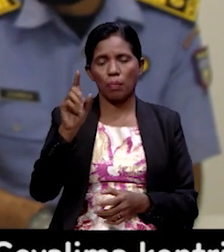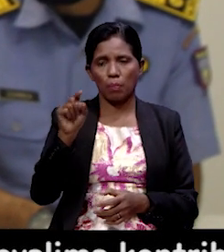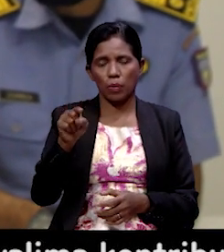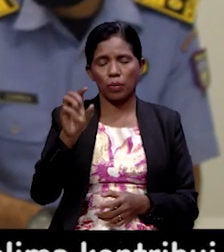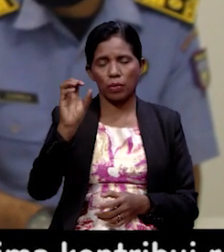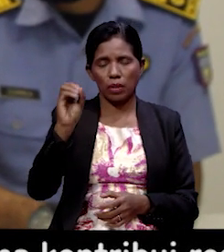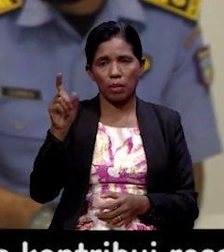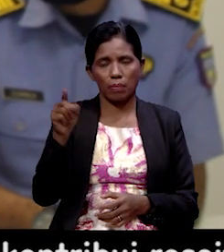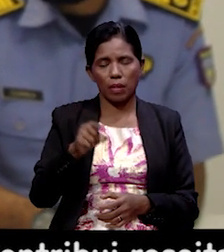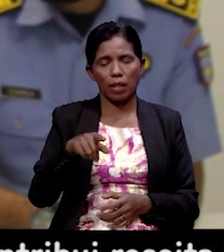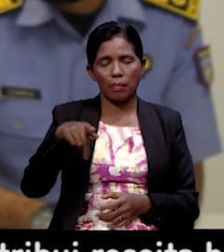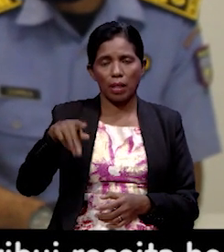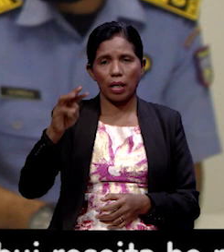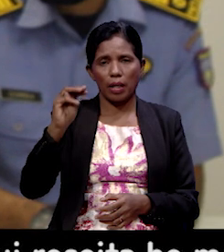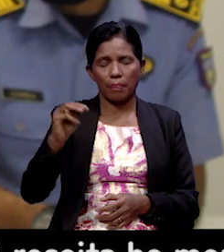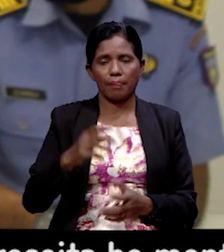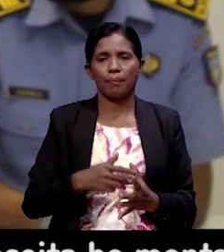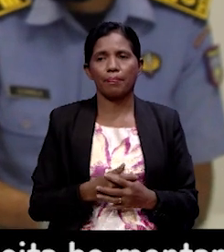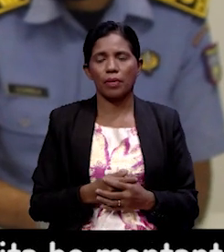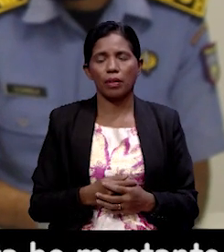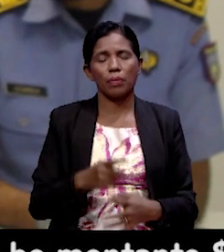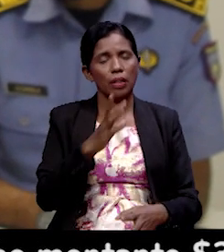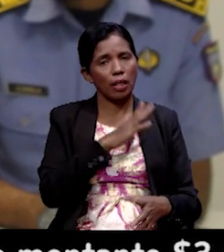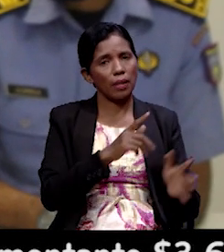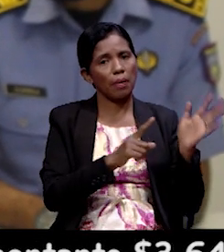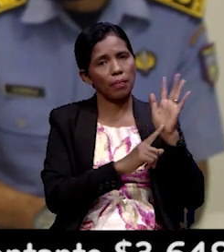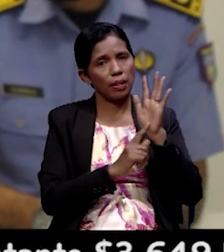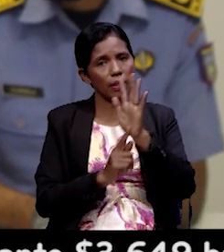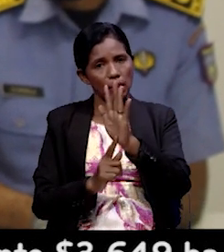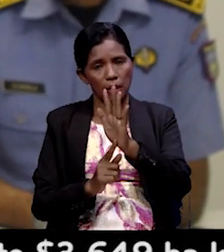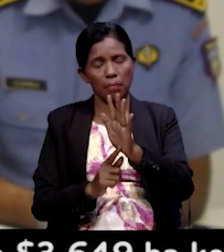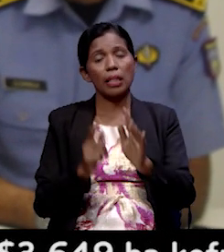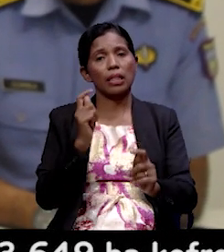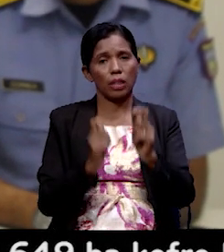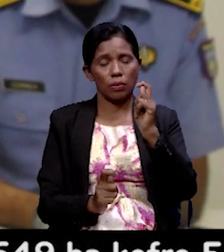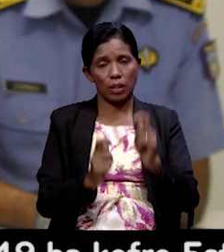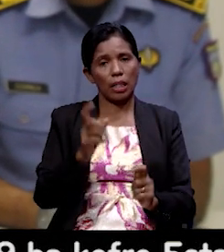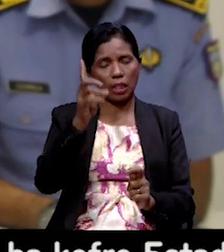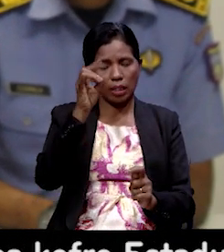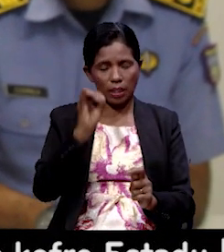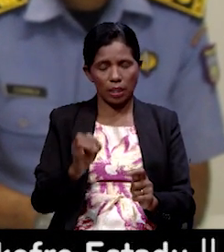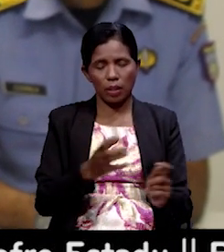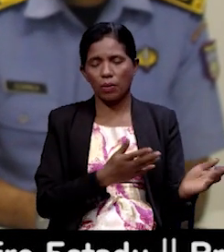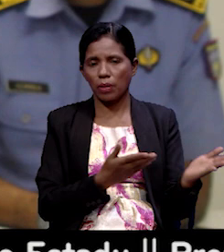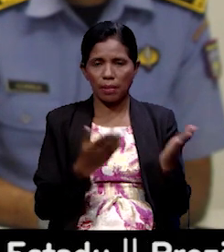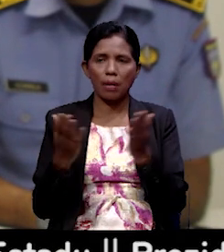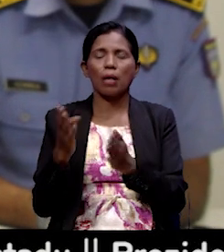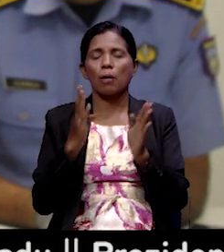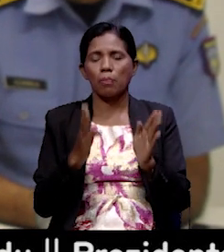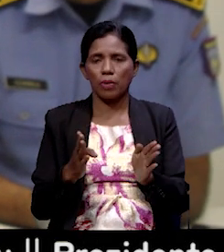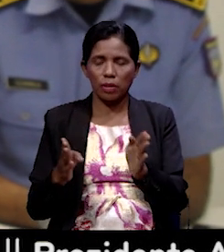0180-21 PNSIK. Por isso, apresenta para o Tribunal Digital de Dili, por isso, submete para o processo